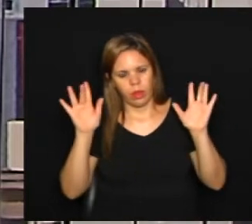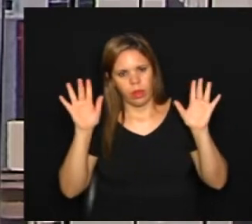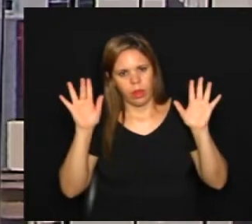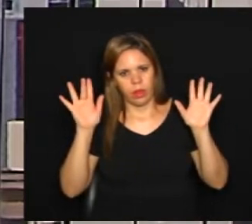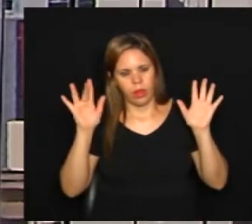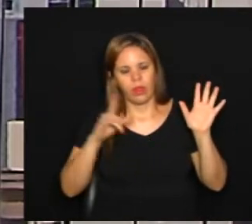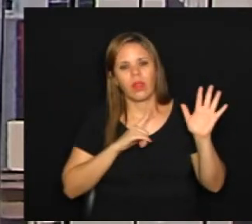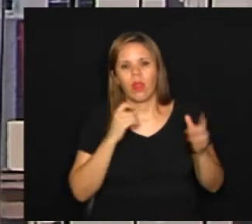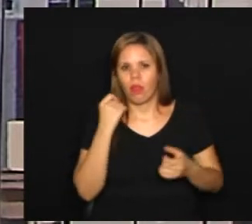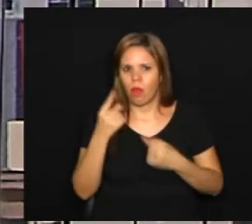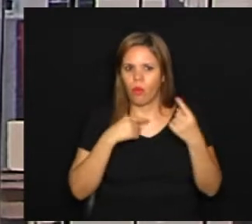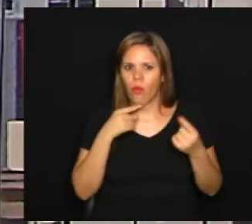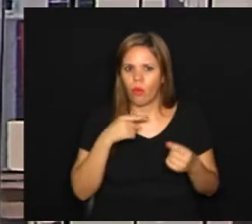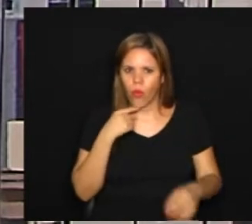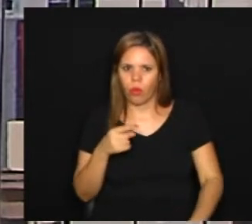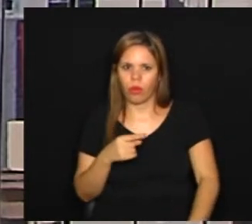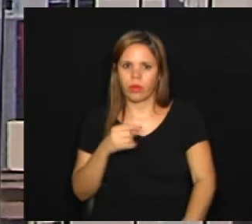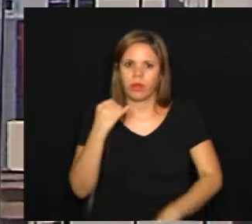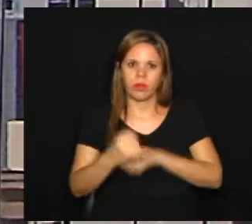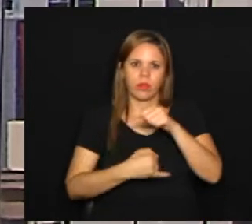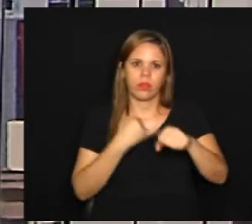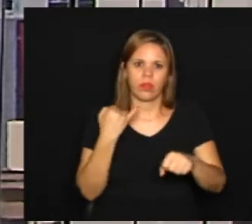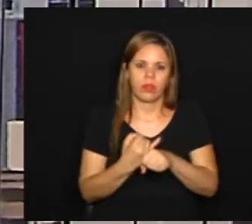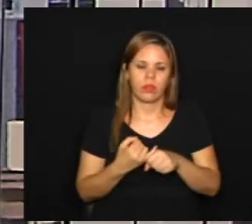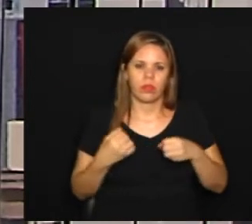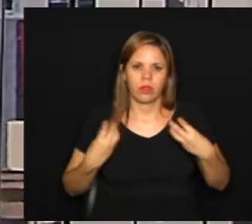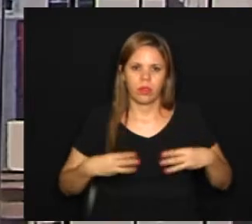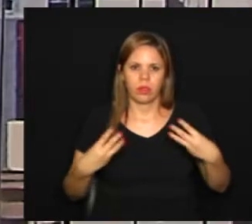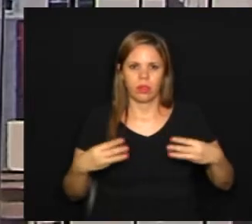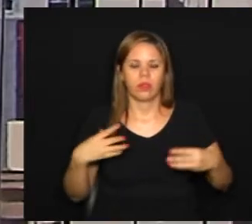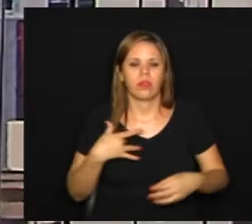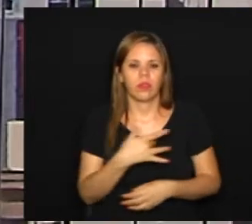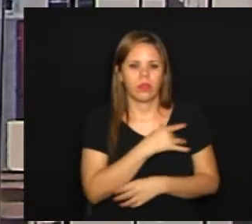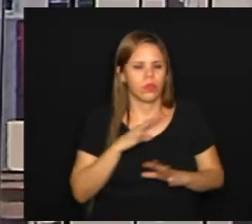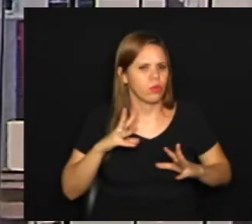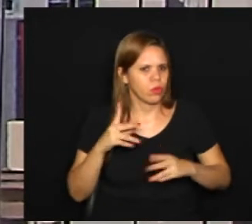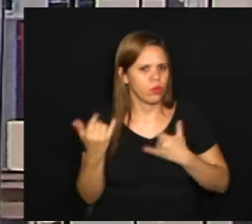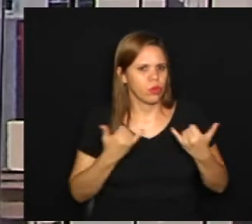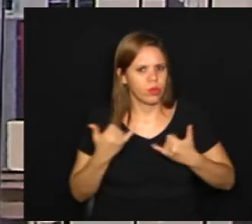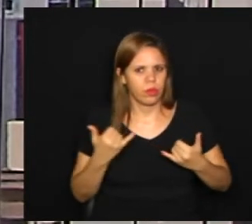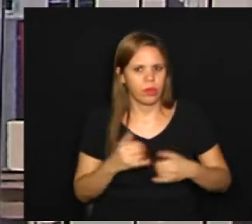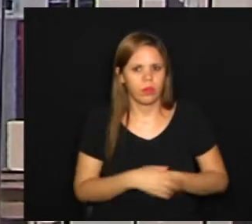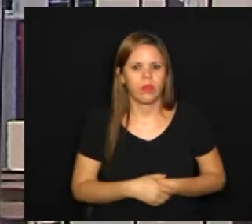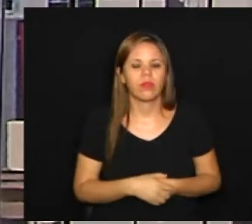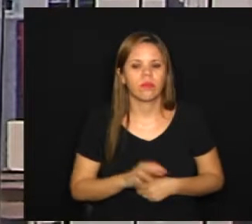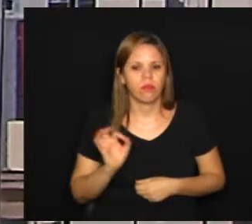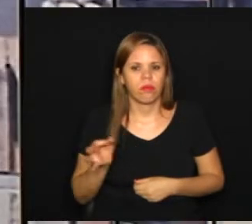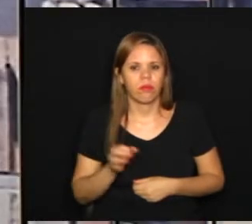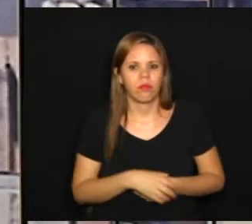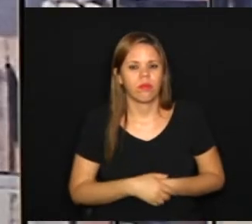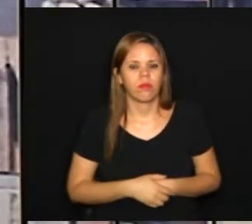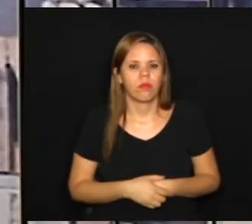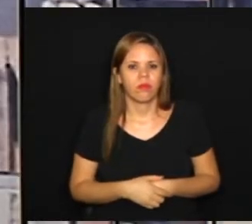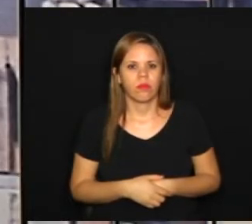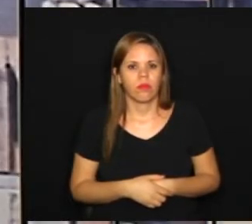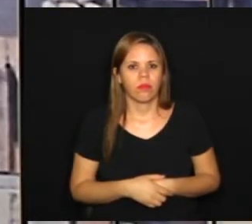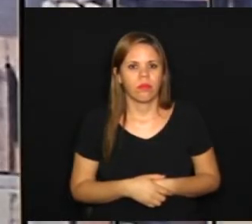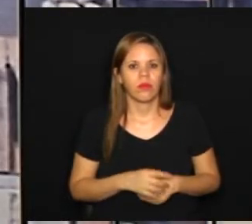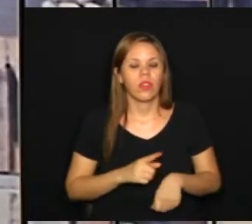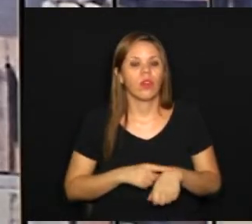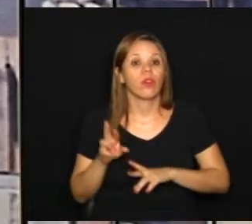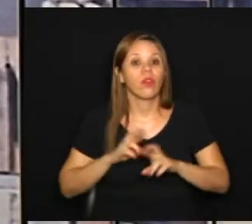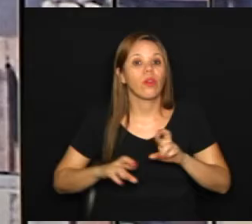Muito obrigado, então, Rita, pelas informações. Não há motivo para pânico, então, mantendo a higiene, você mantém aí o vírus